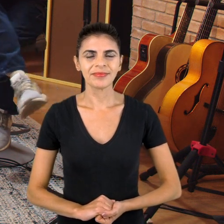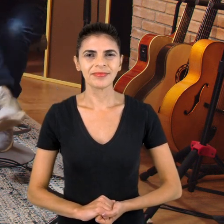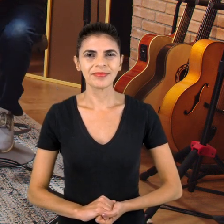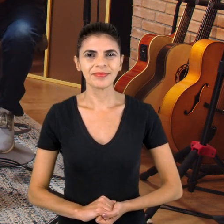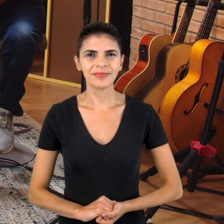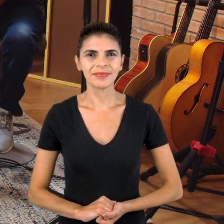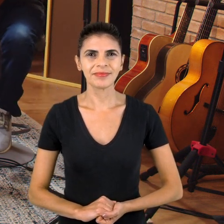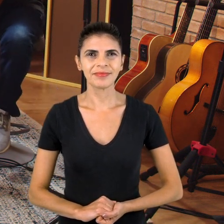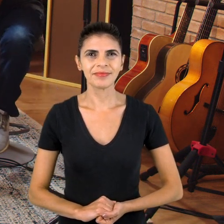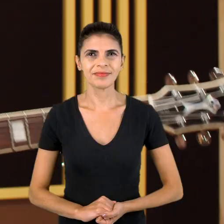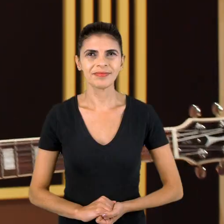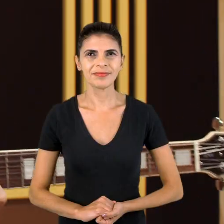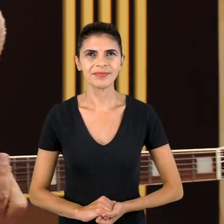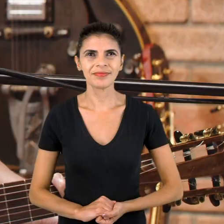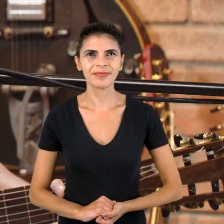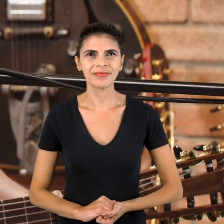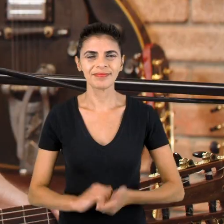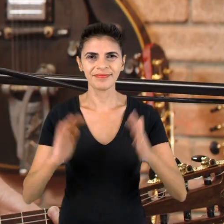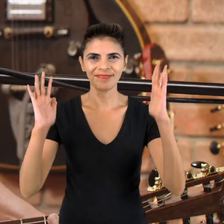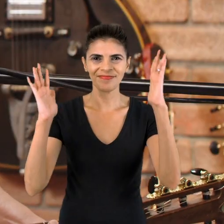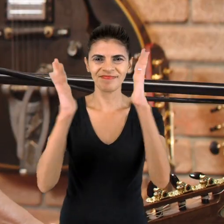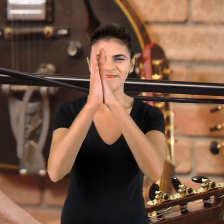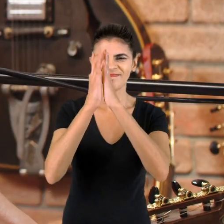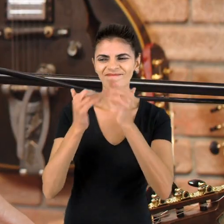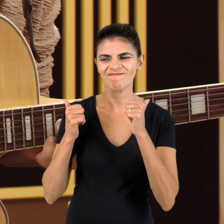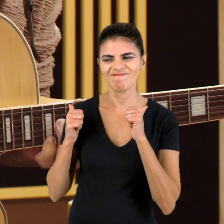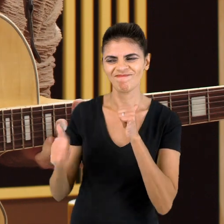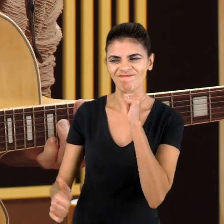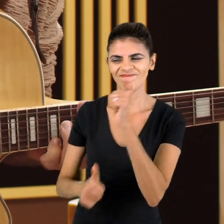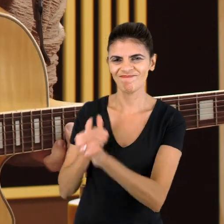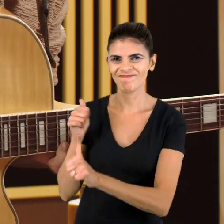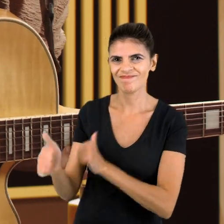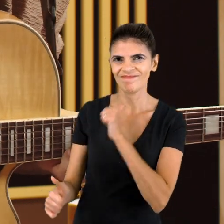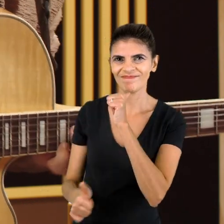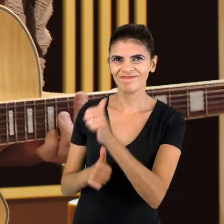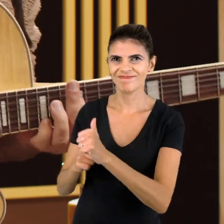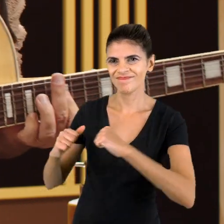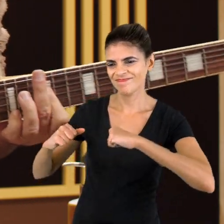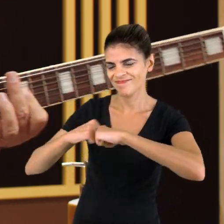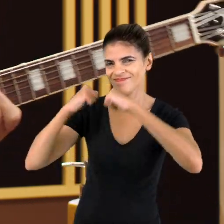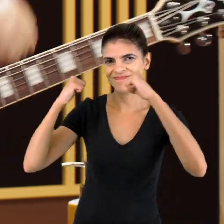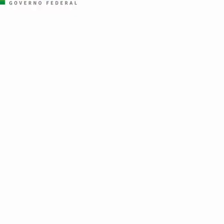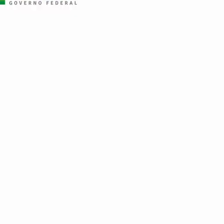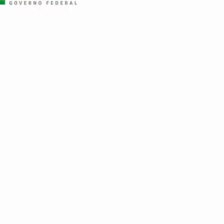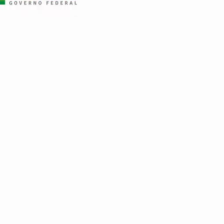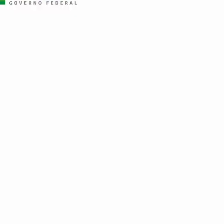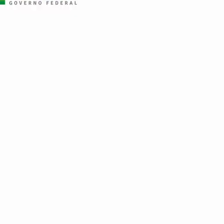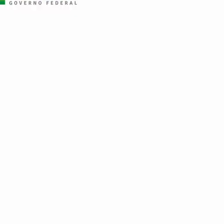Arrasou, faz assim, ó. Pá.